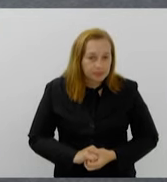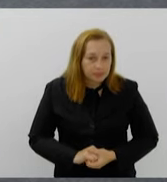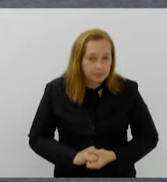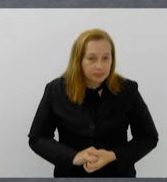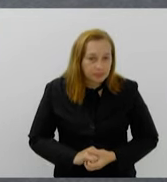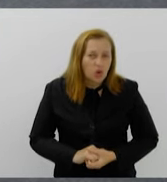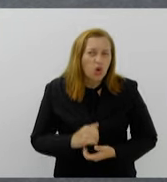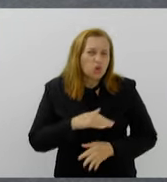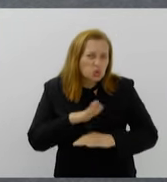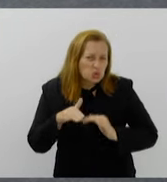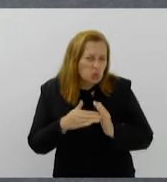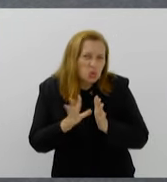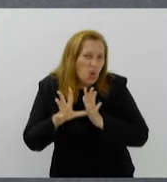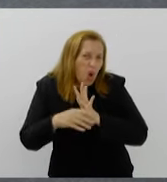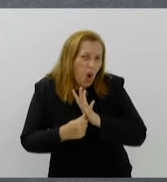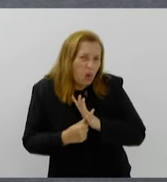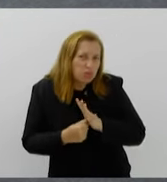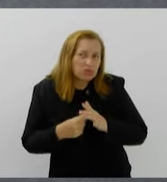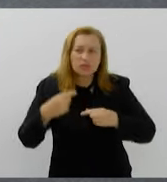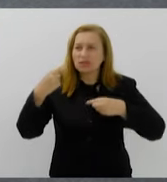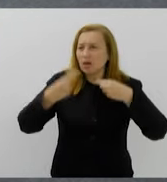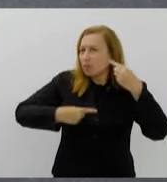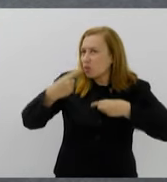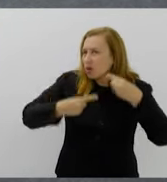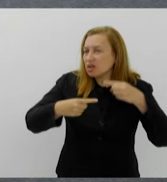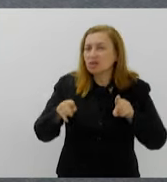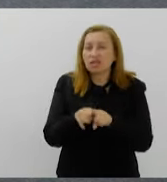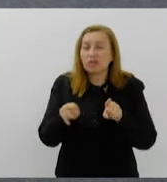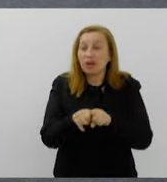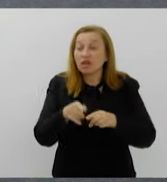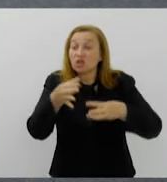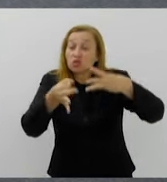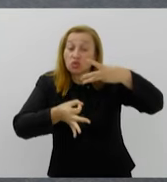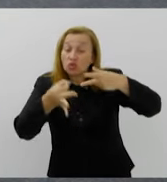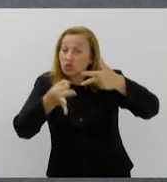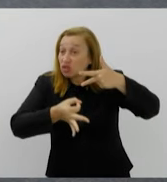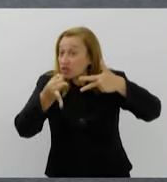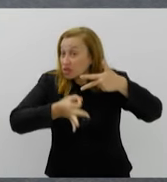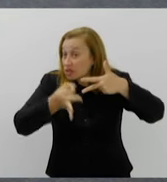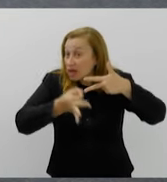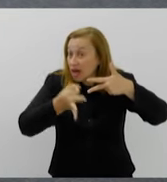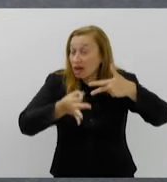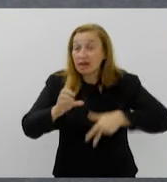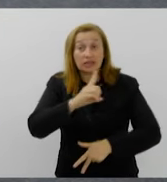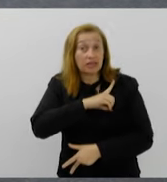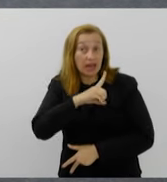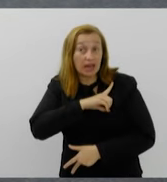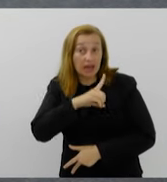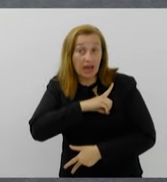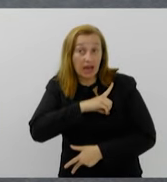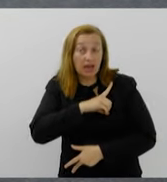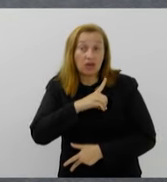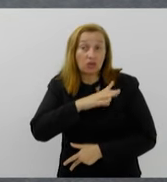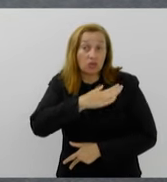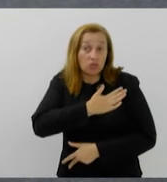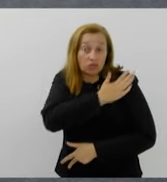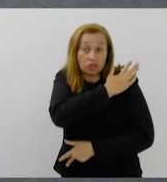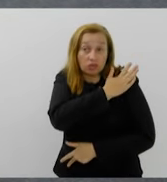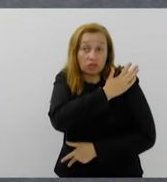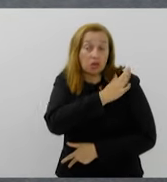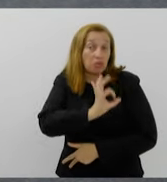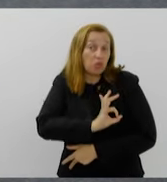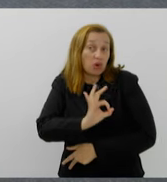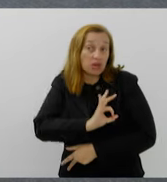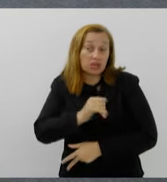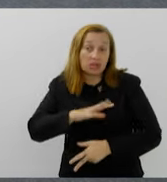mundo rouba não só na política como no judiciário os delegados de polícia rouba os Coronel de polícia rouba todo mundo